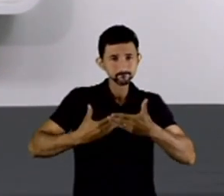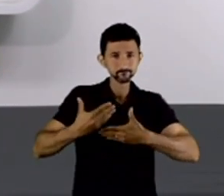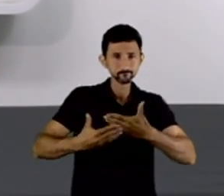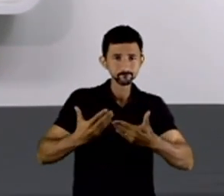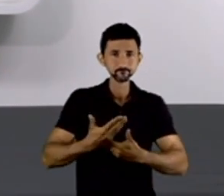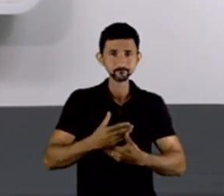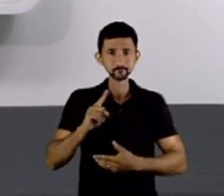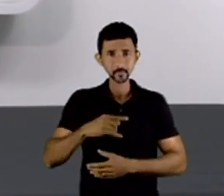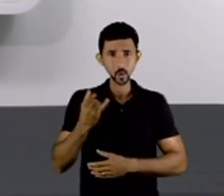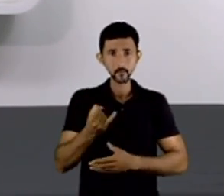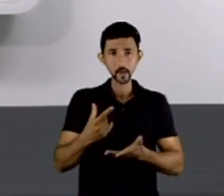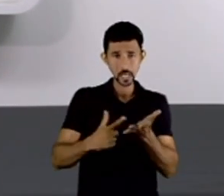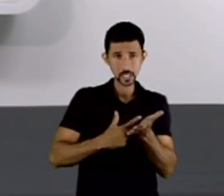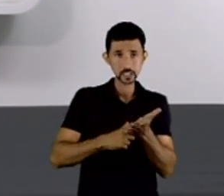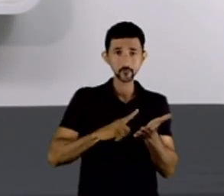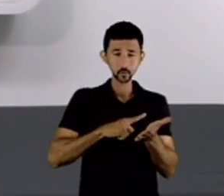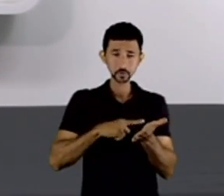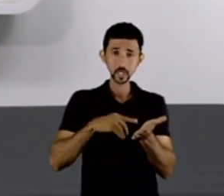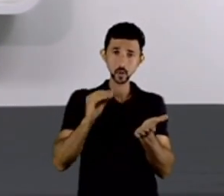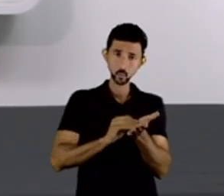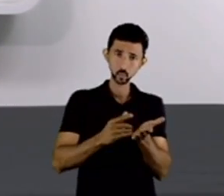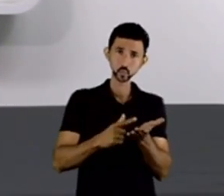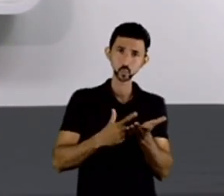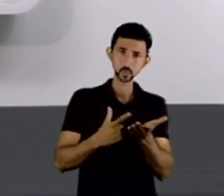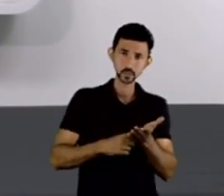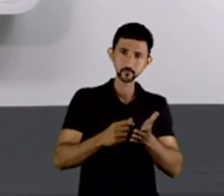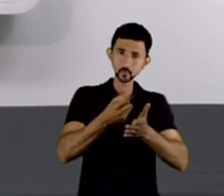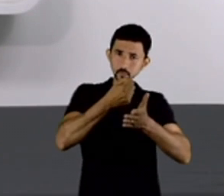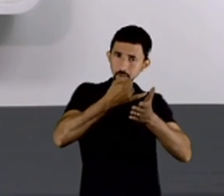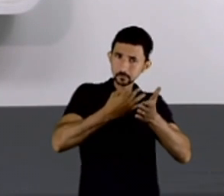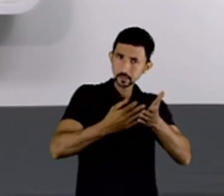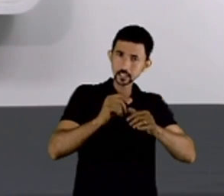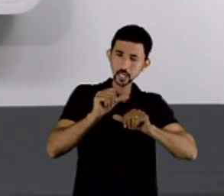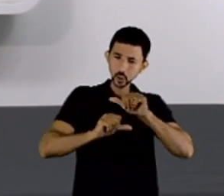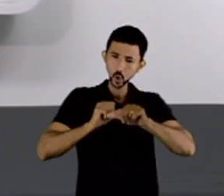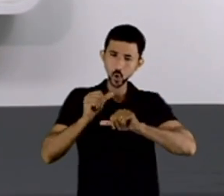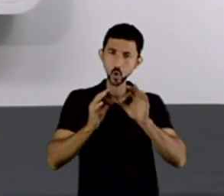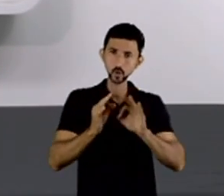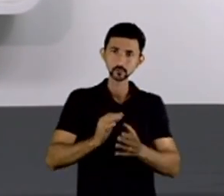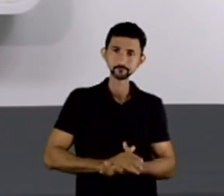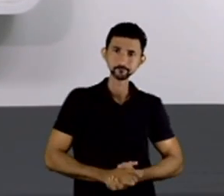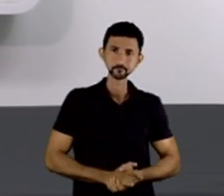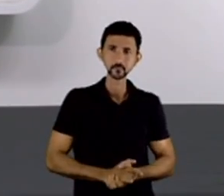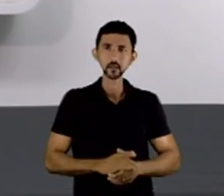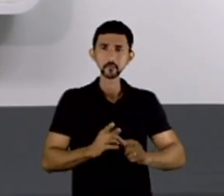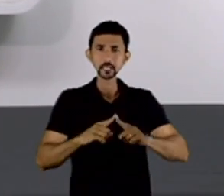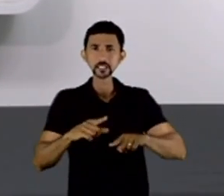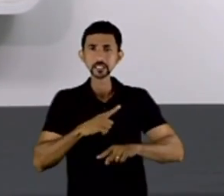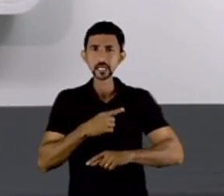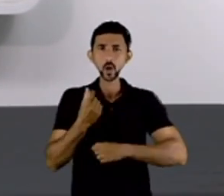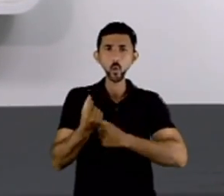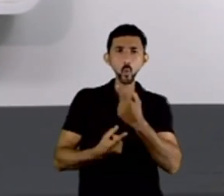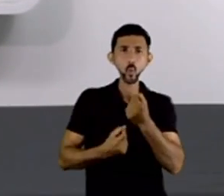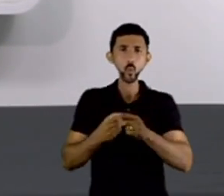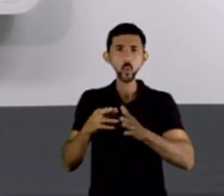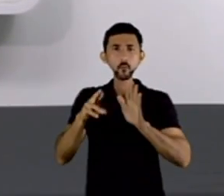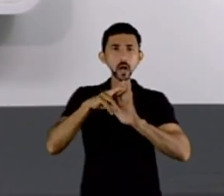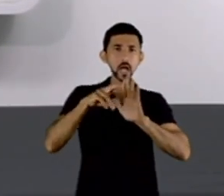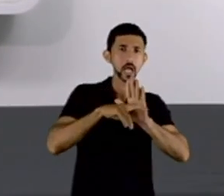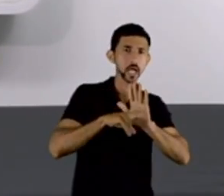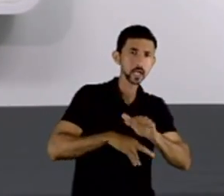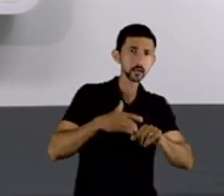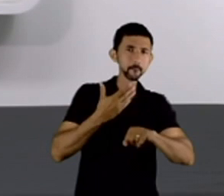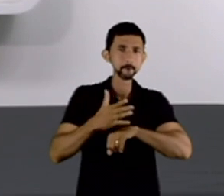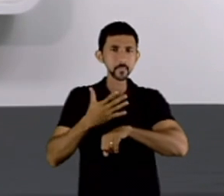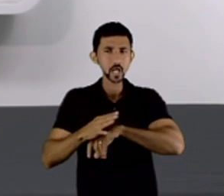que vêm nos livros, vem lá escrito como transformar. Agora existem algumas dicas, algumas regras